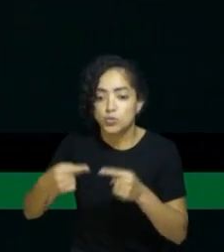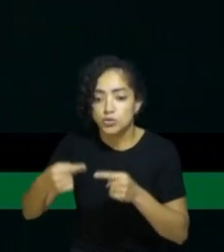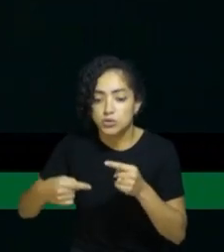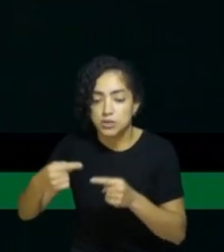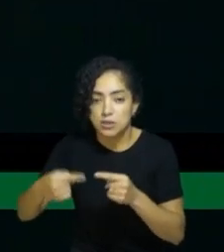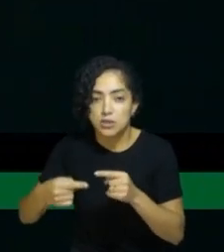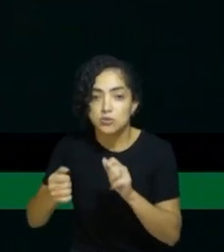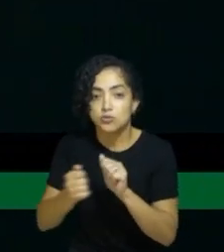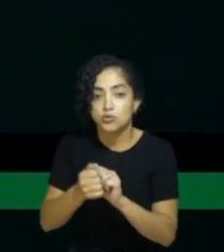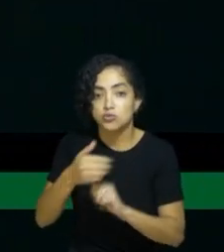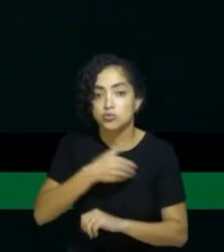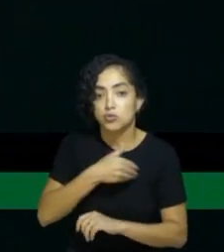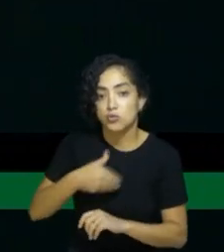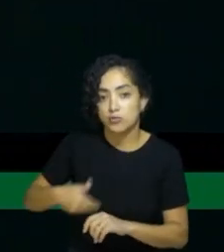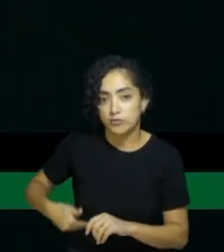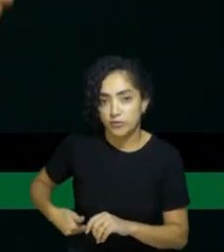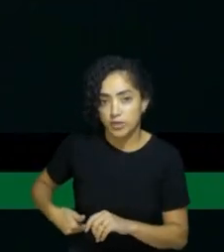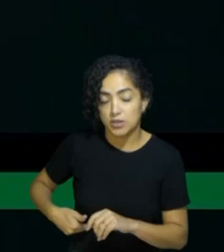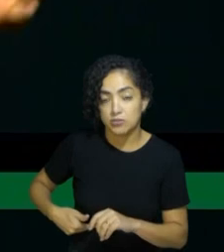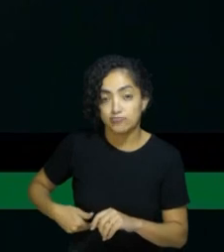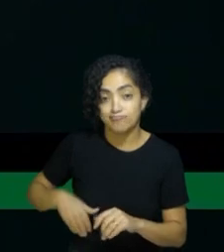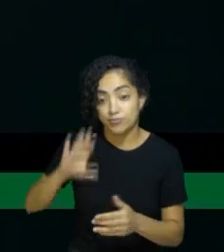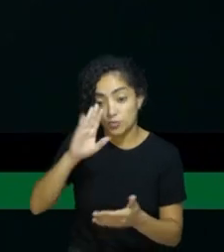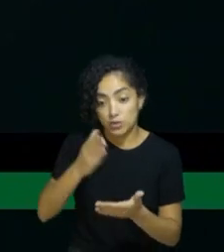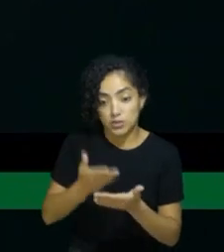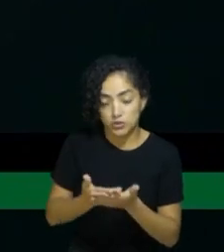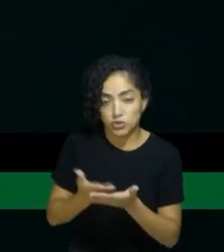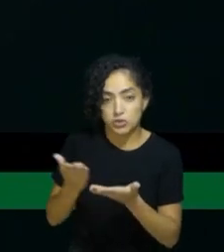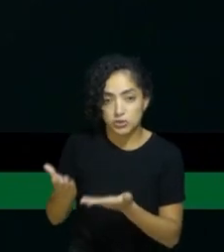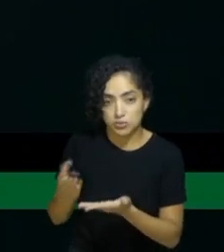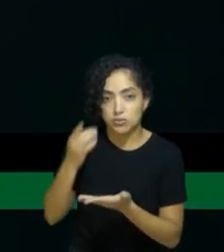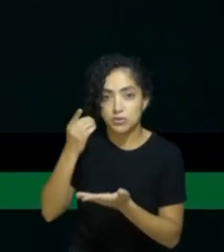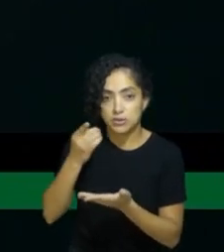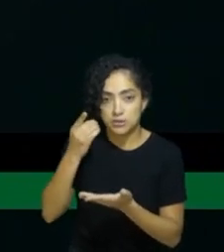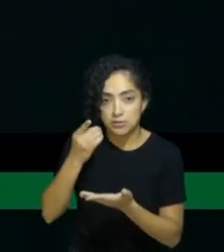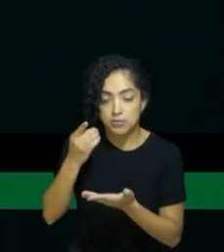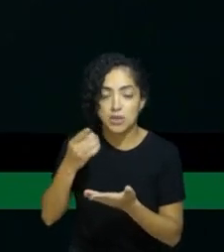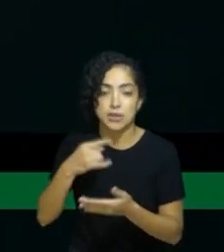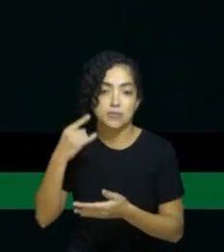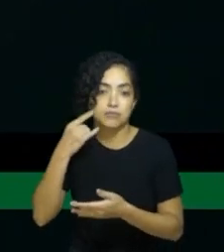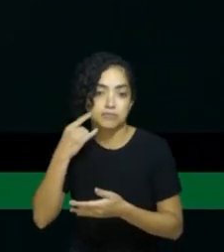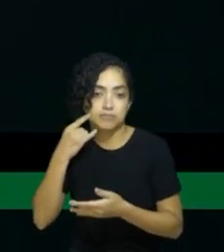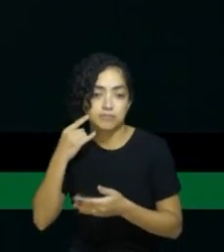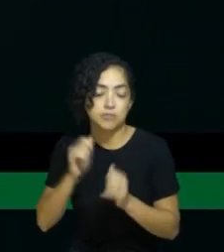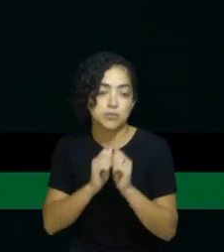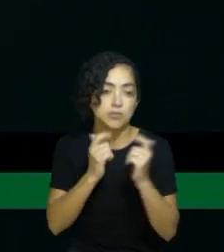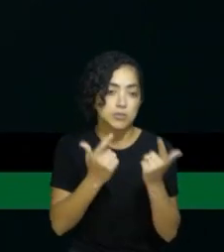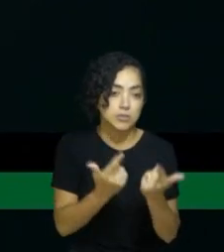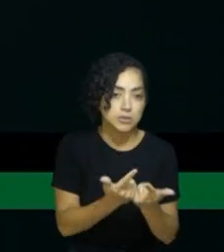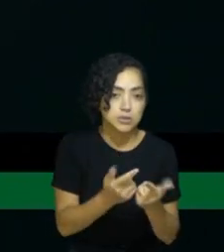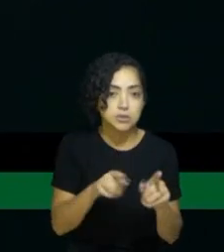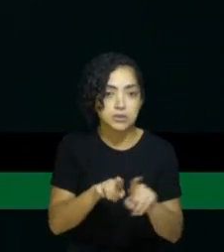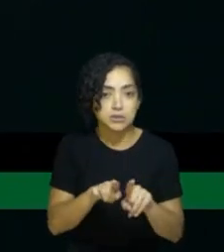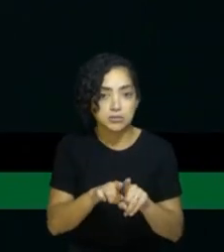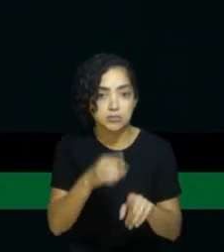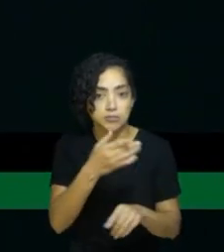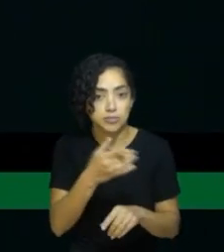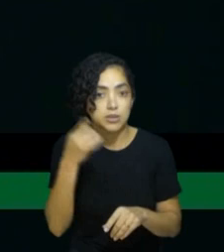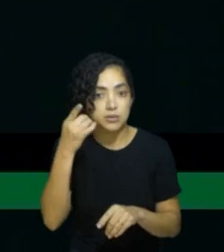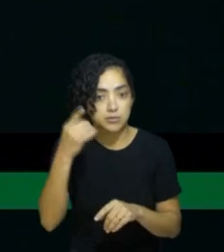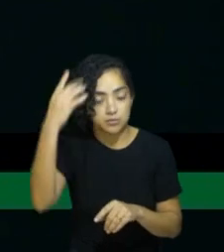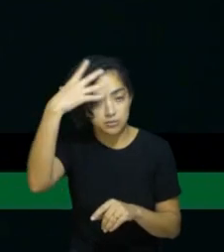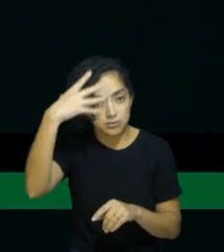estado Eu acredito que a assembleia através do nosso Presidente Mauro de Nadal juntamente com a nossa colega e amiga deputada Luciana